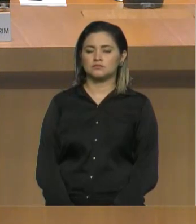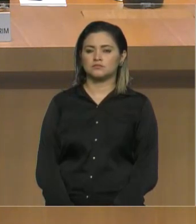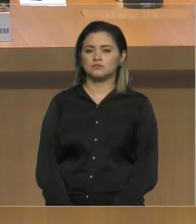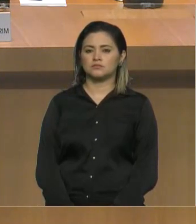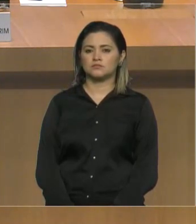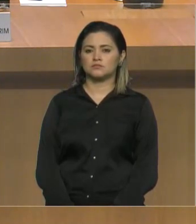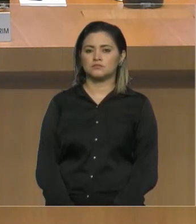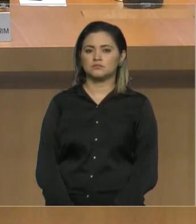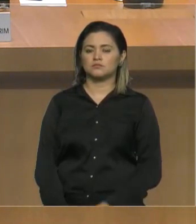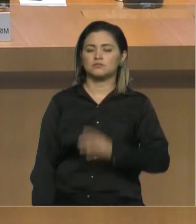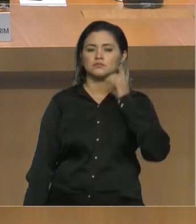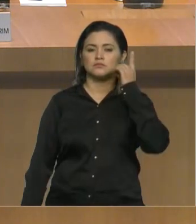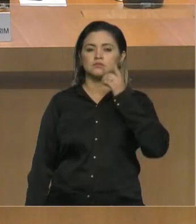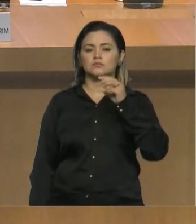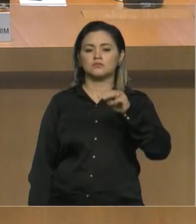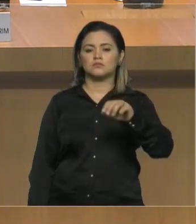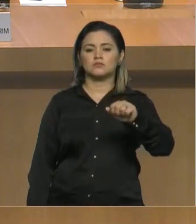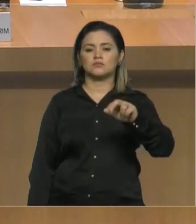Deputado Marco Aurélio.